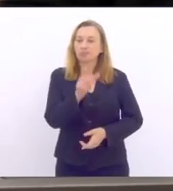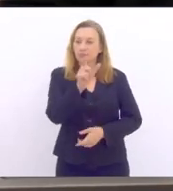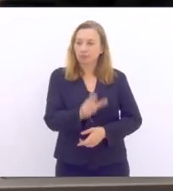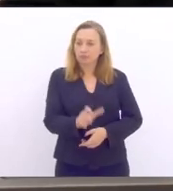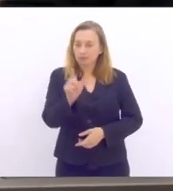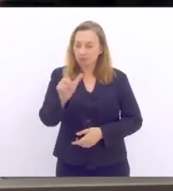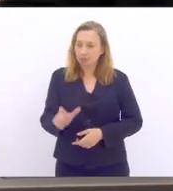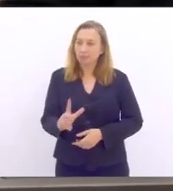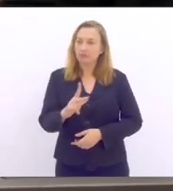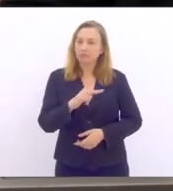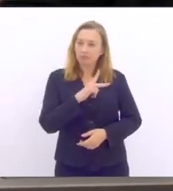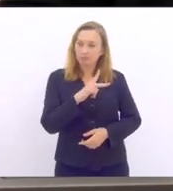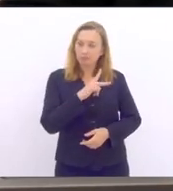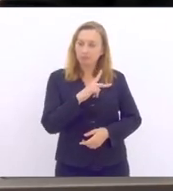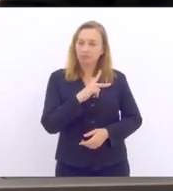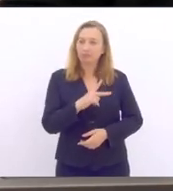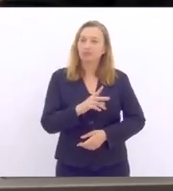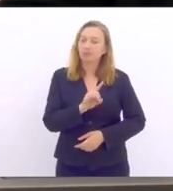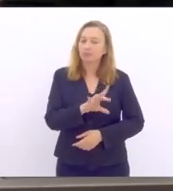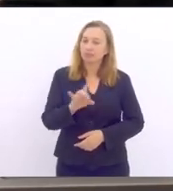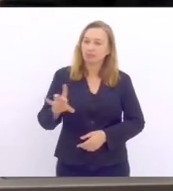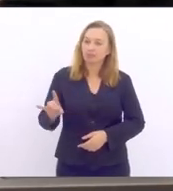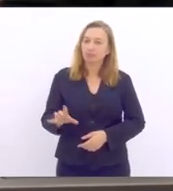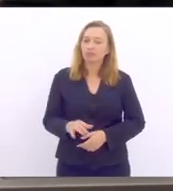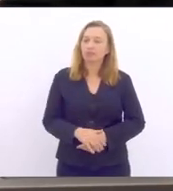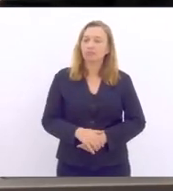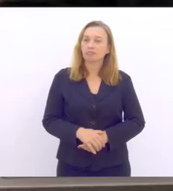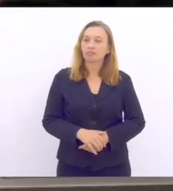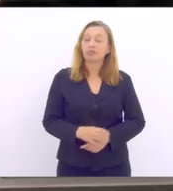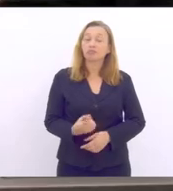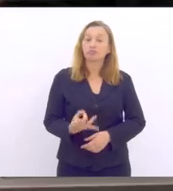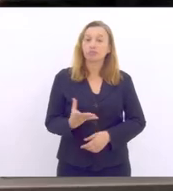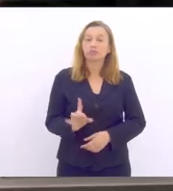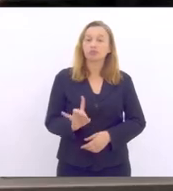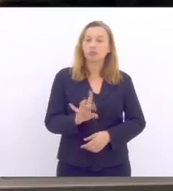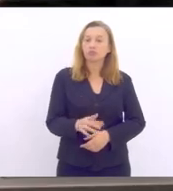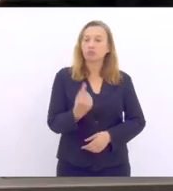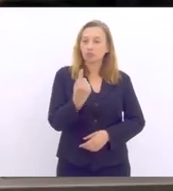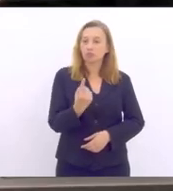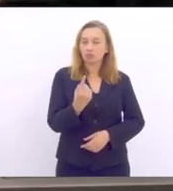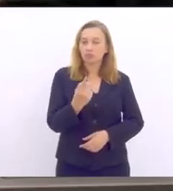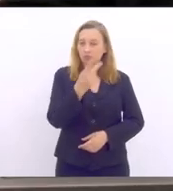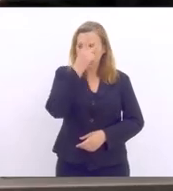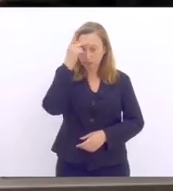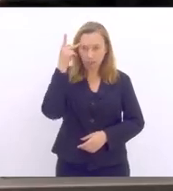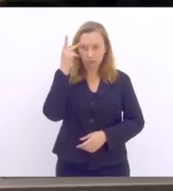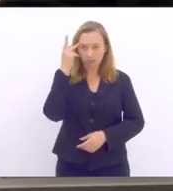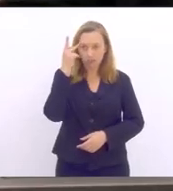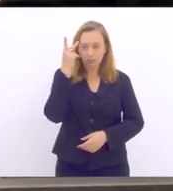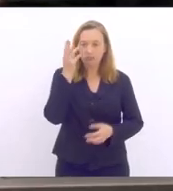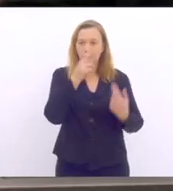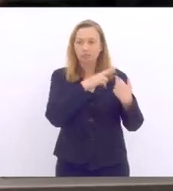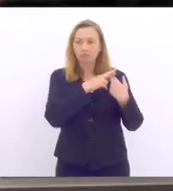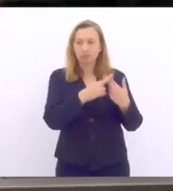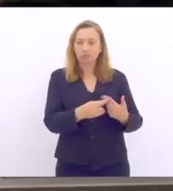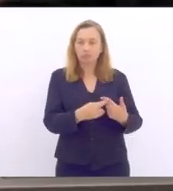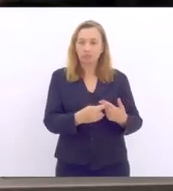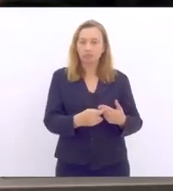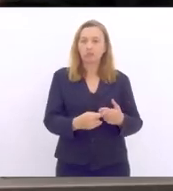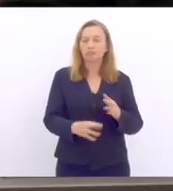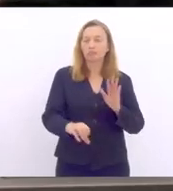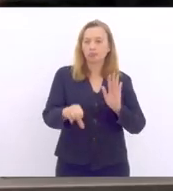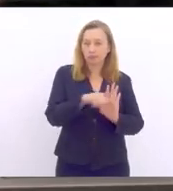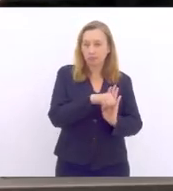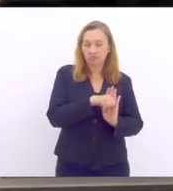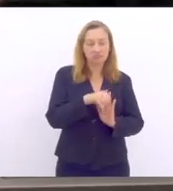da intransmissibilidade, que garante que apenas a pessoa sentenciada responderá pelo crime,